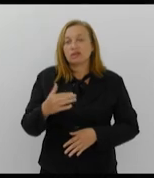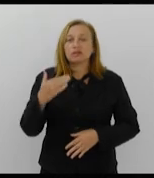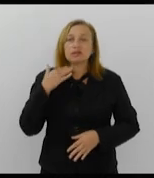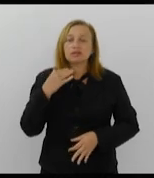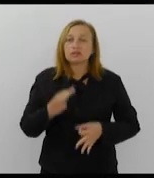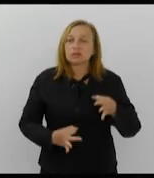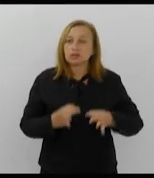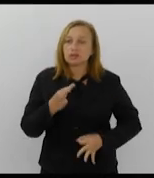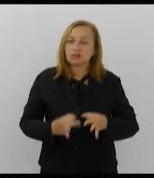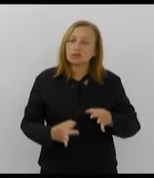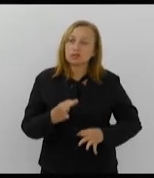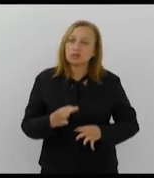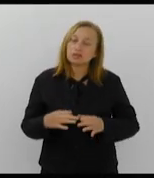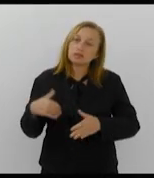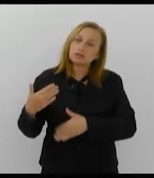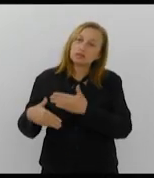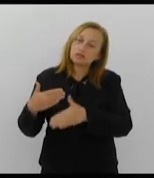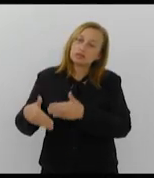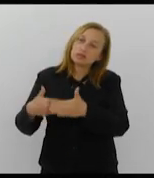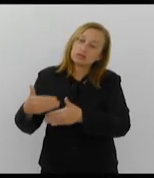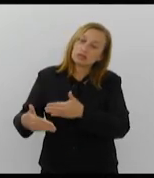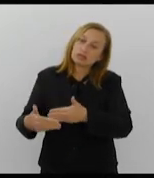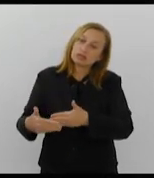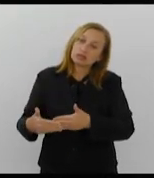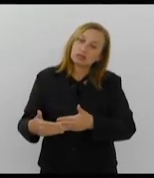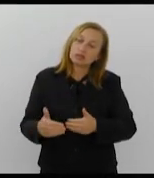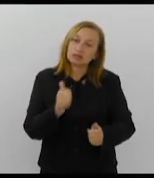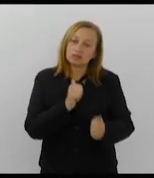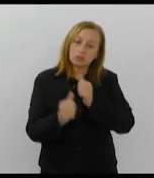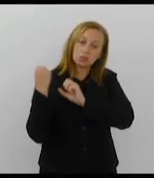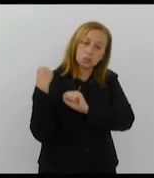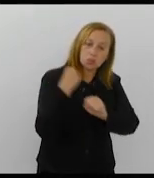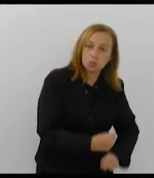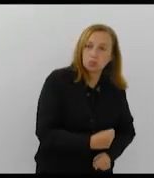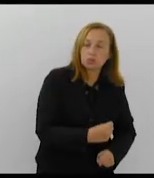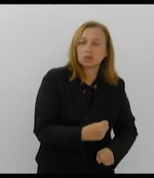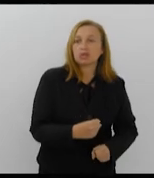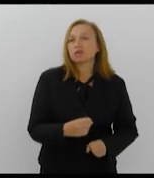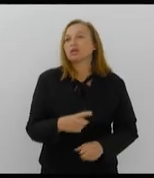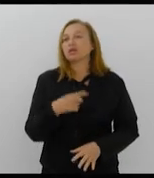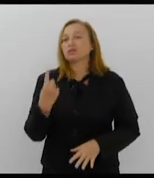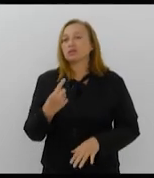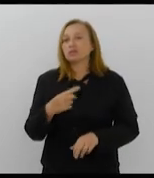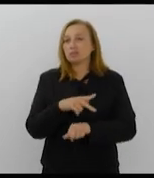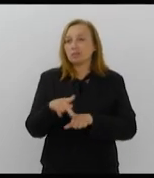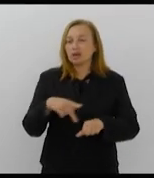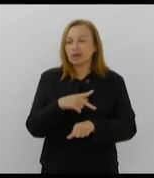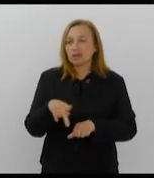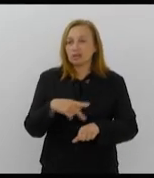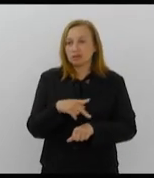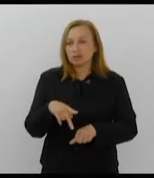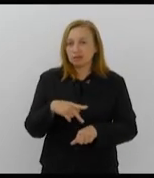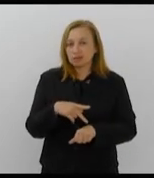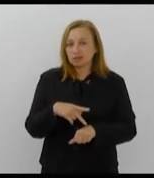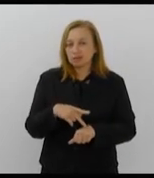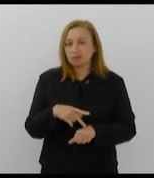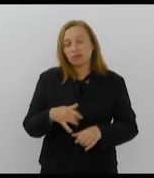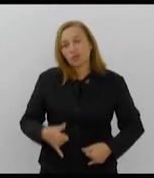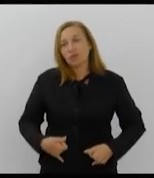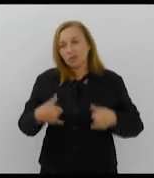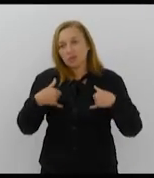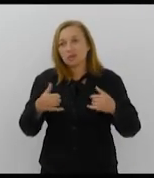exemplar como atleta de seleção brasileira de judô, conquistando para a nossa pátria, e isso deu um motivo de orgulho,